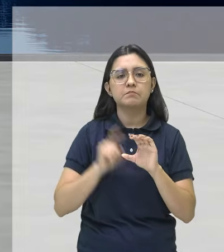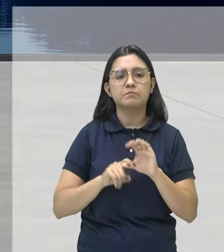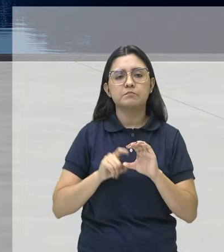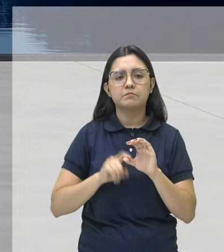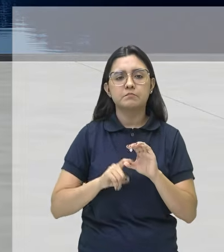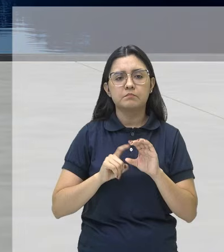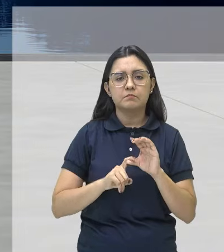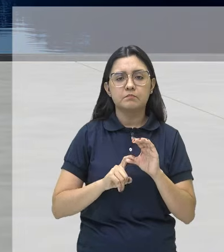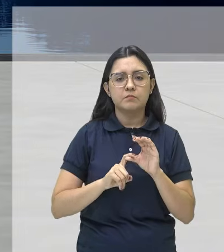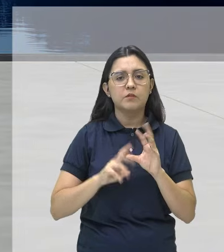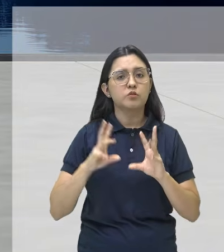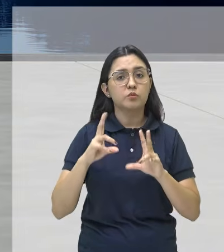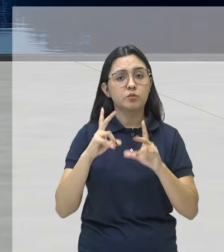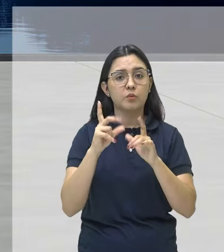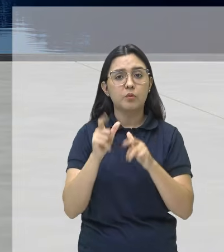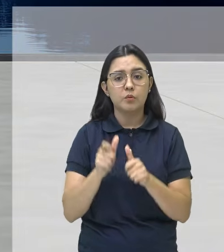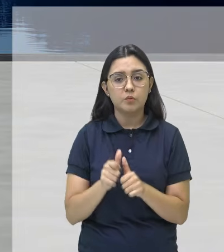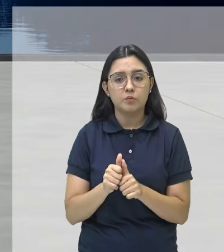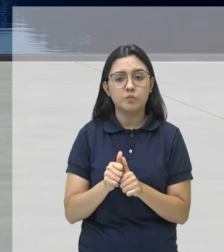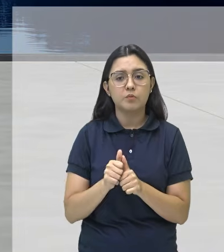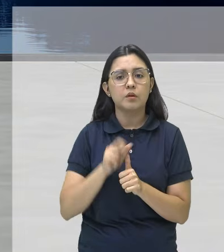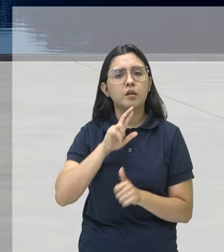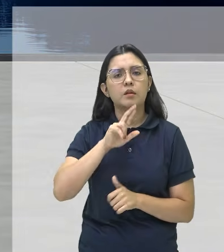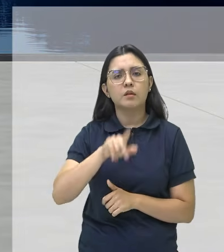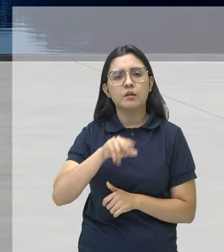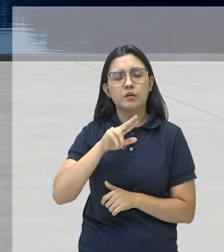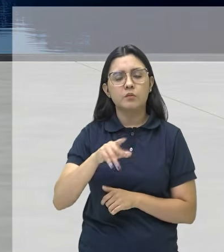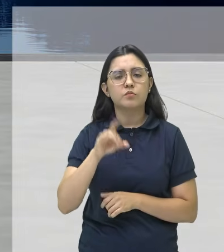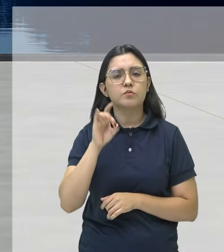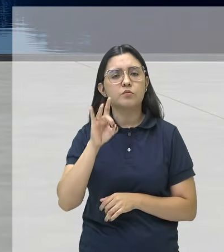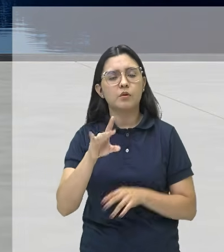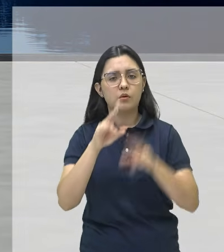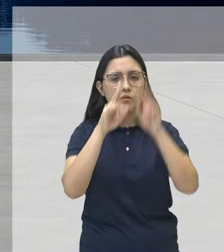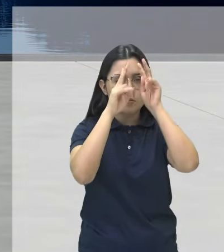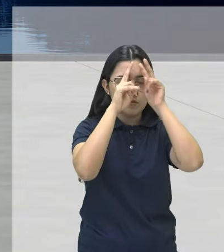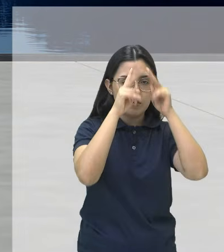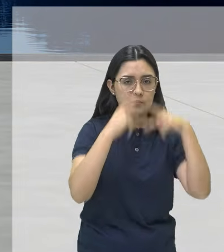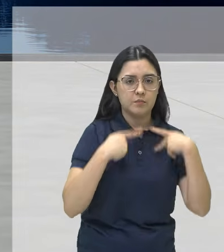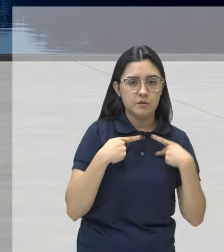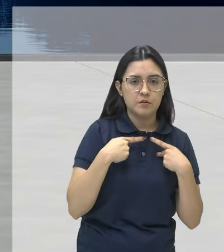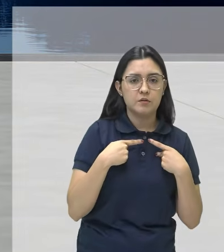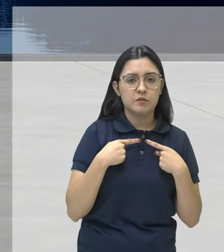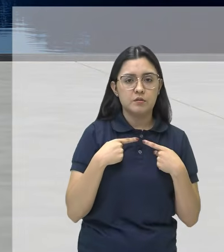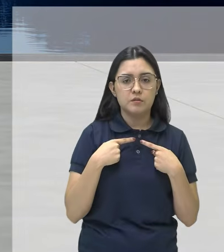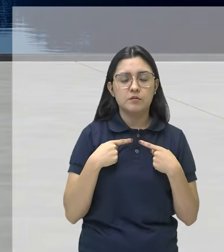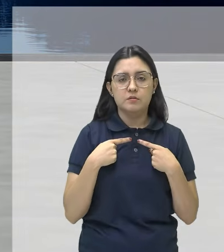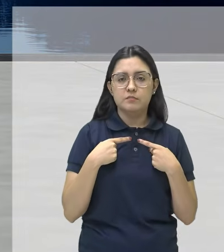interdependência, é de todos. Não só entre os seres humanos,